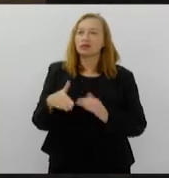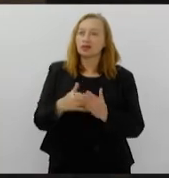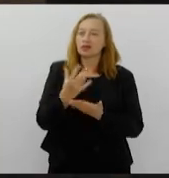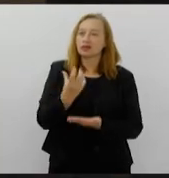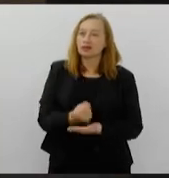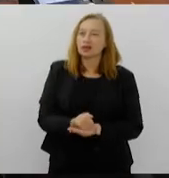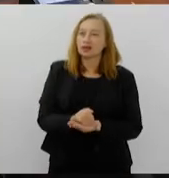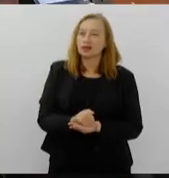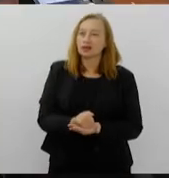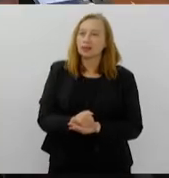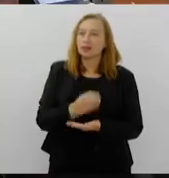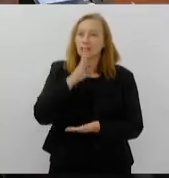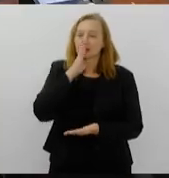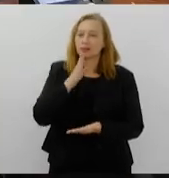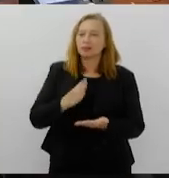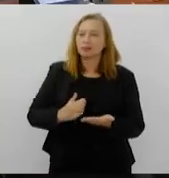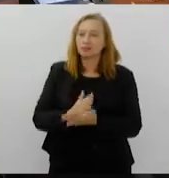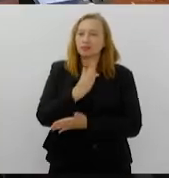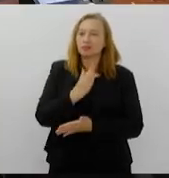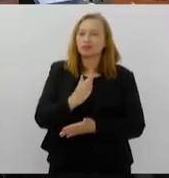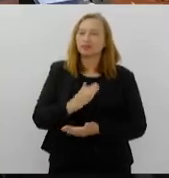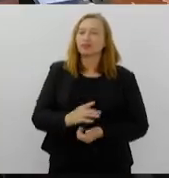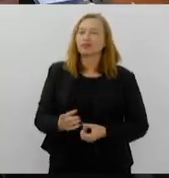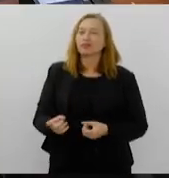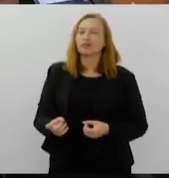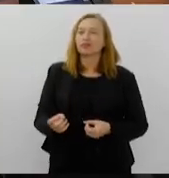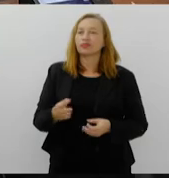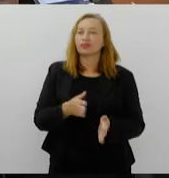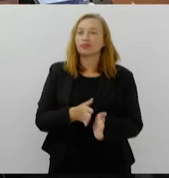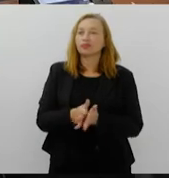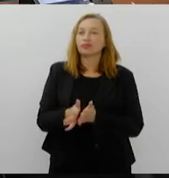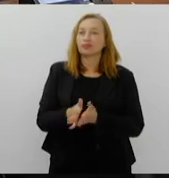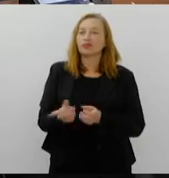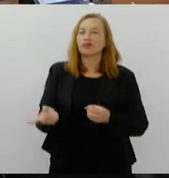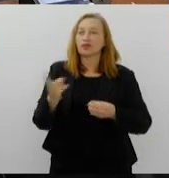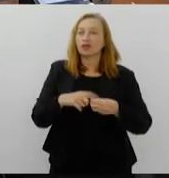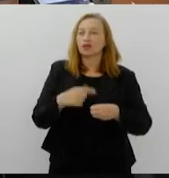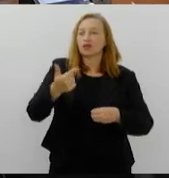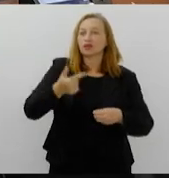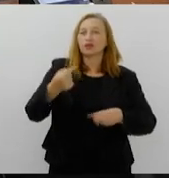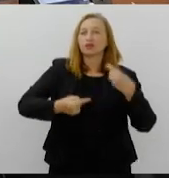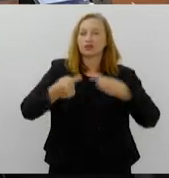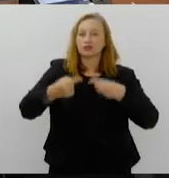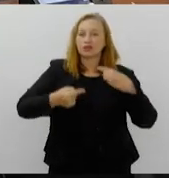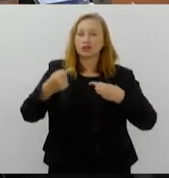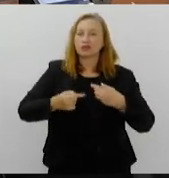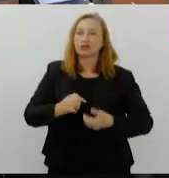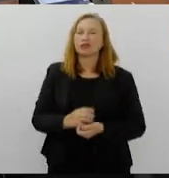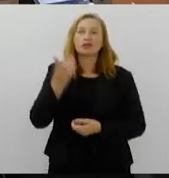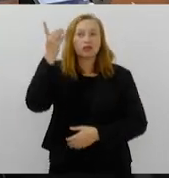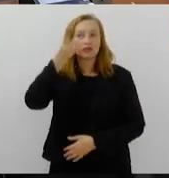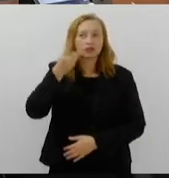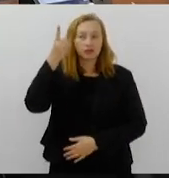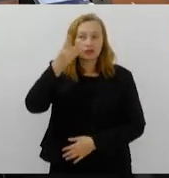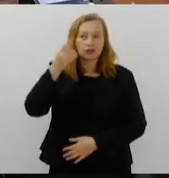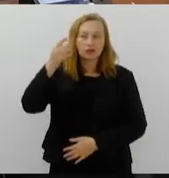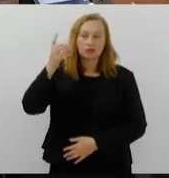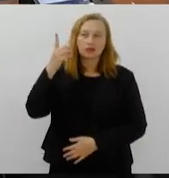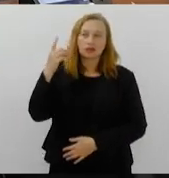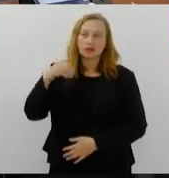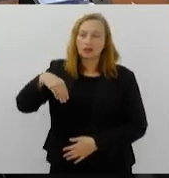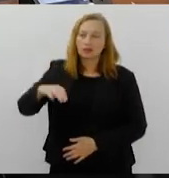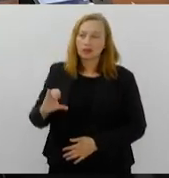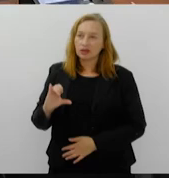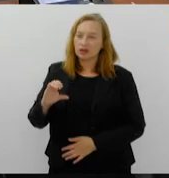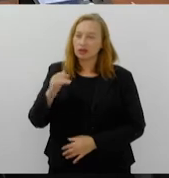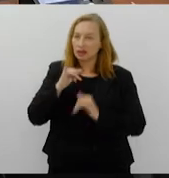aprovam permaneçam como estão, aprovado. Vai a redação do vencido para a segunda discussão. Para, deputado Autor Mink. Para a